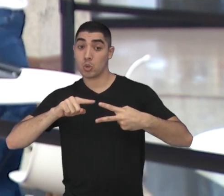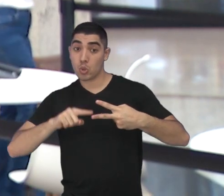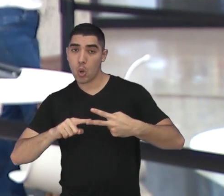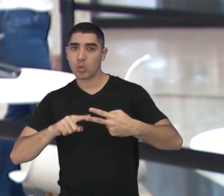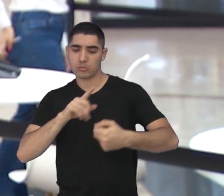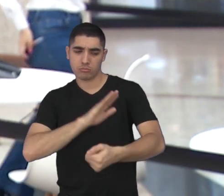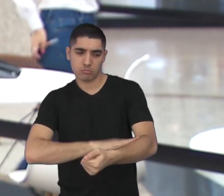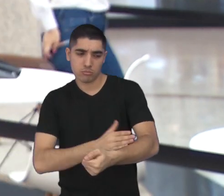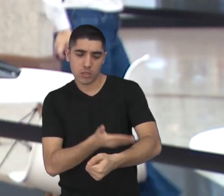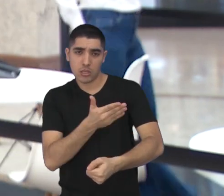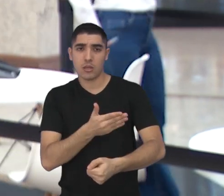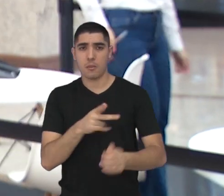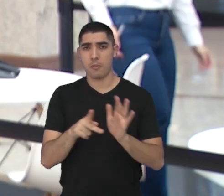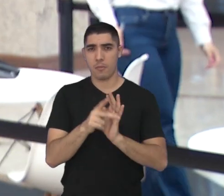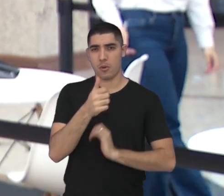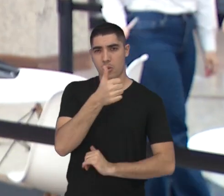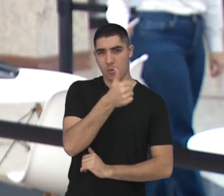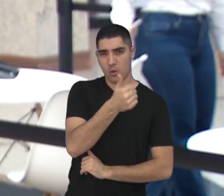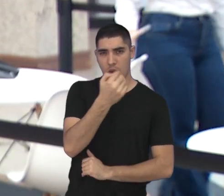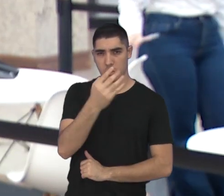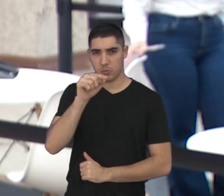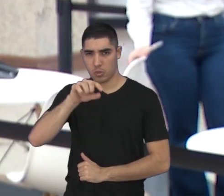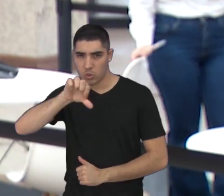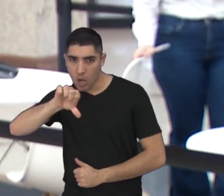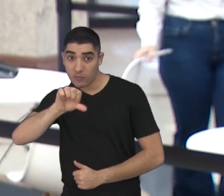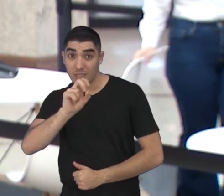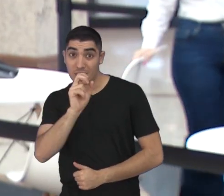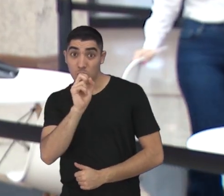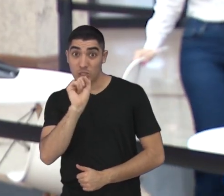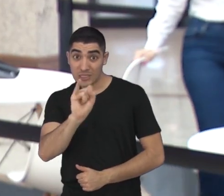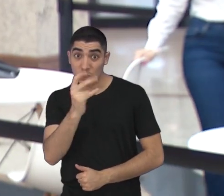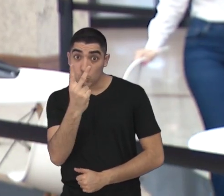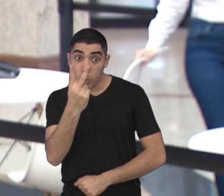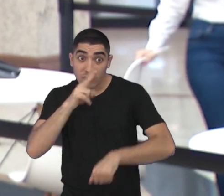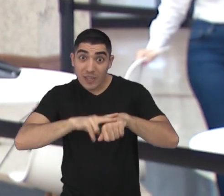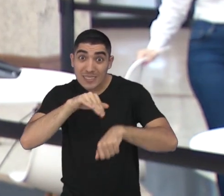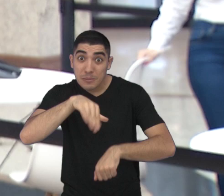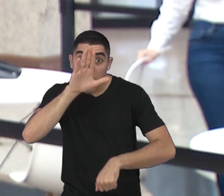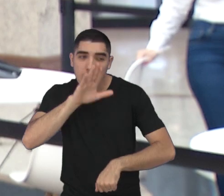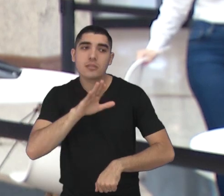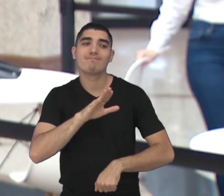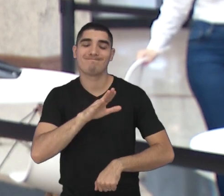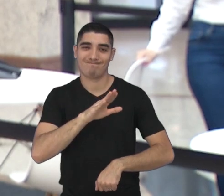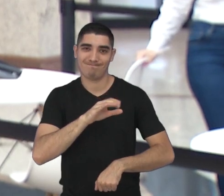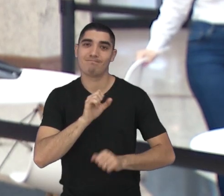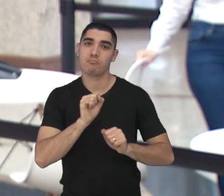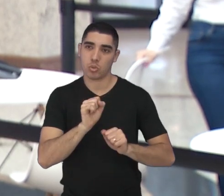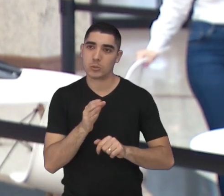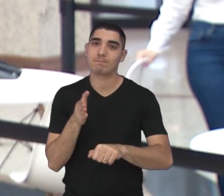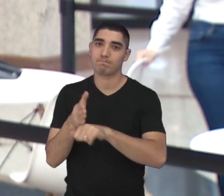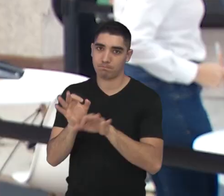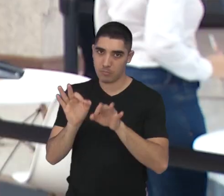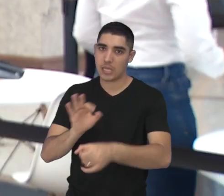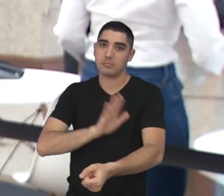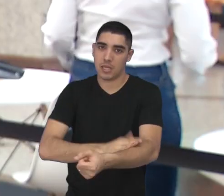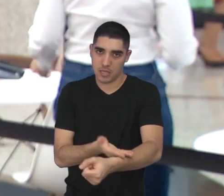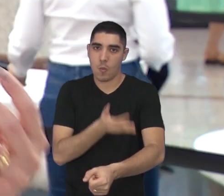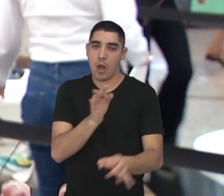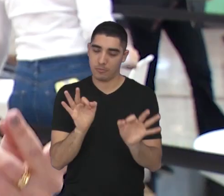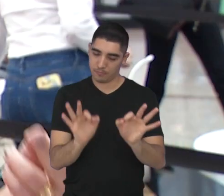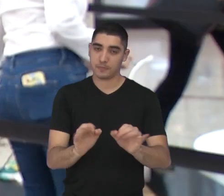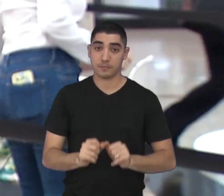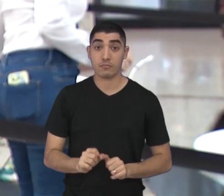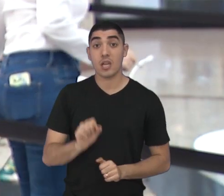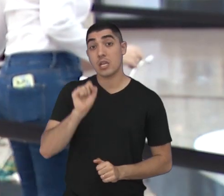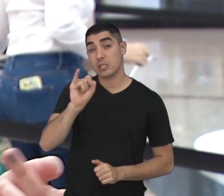2 medidas de pressão acima de 140/90 em momentos diferentes para dar o diagnóstico de hipertensão. E se em